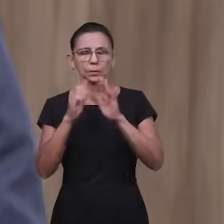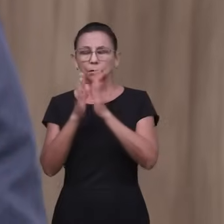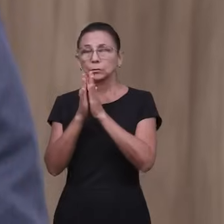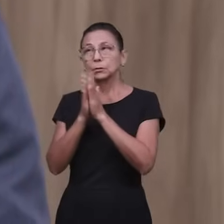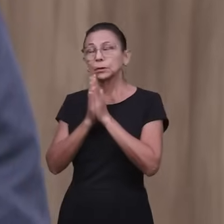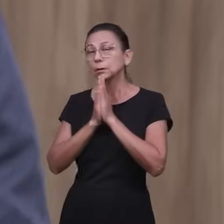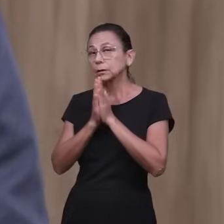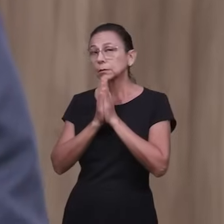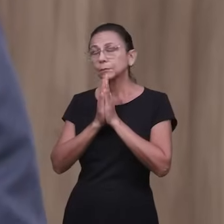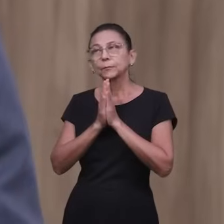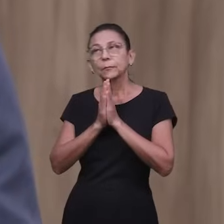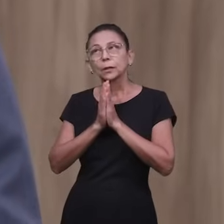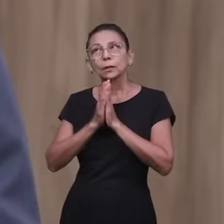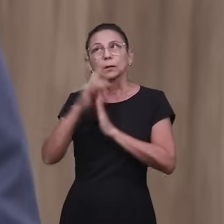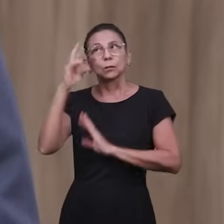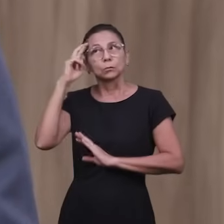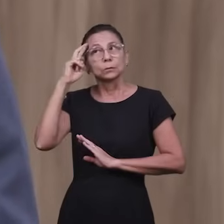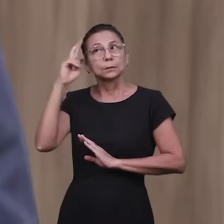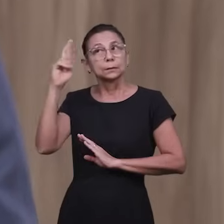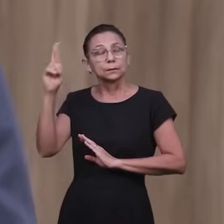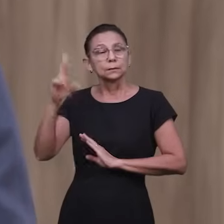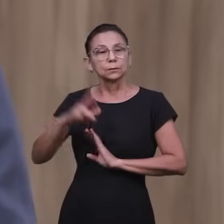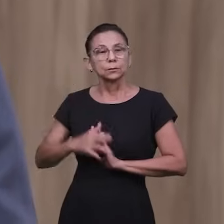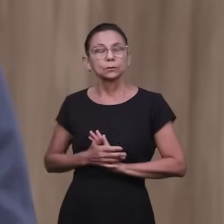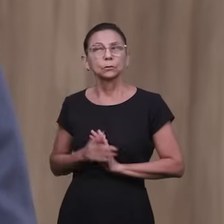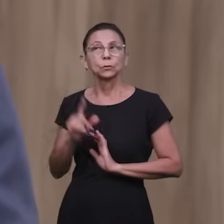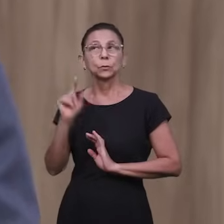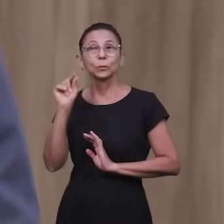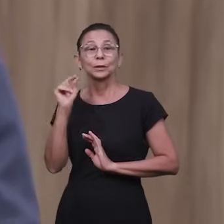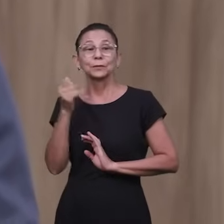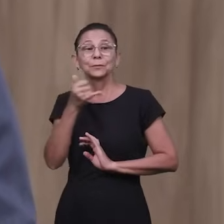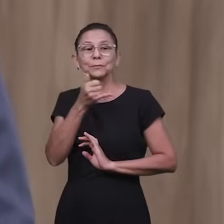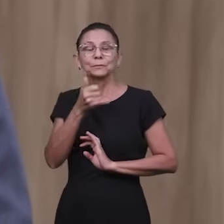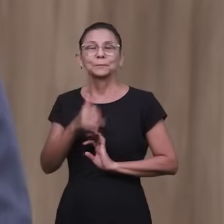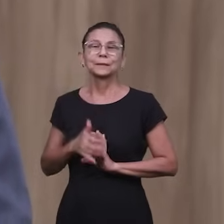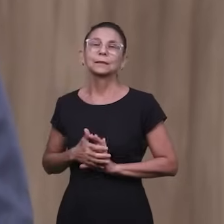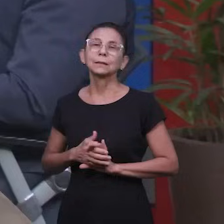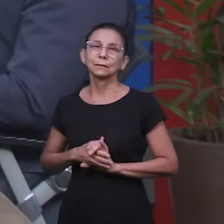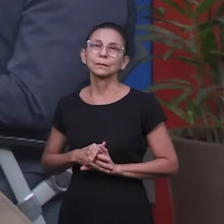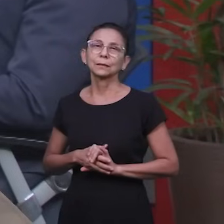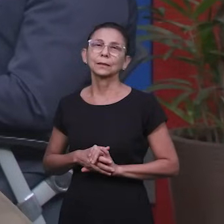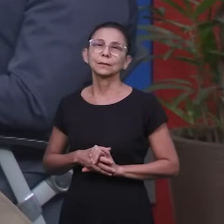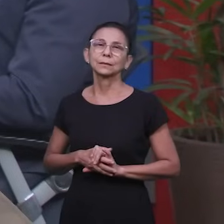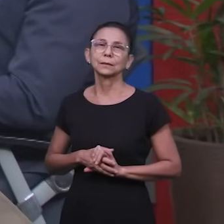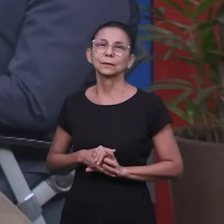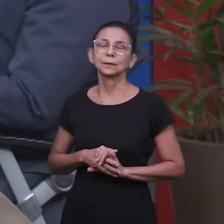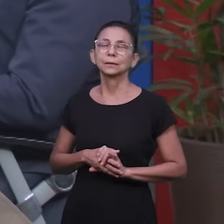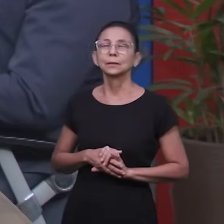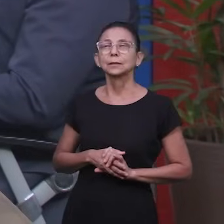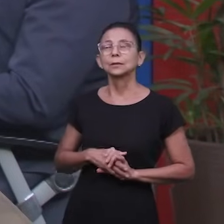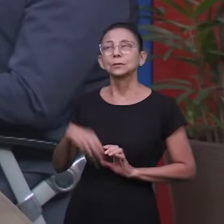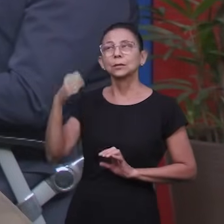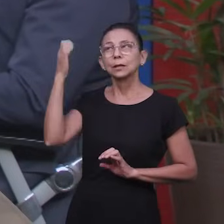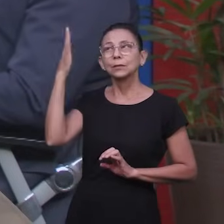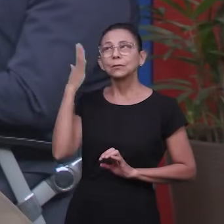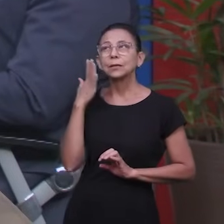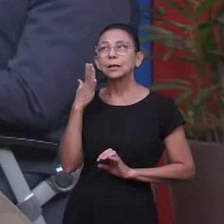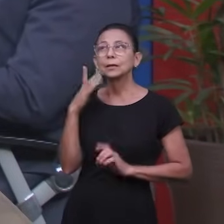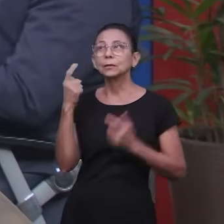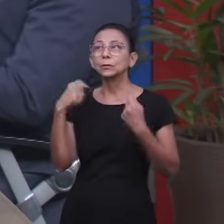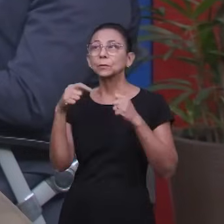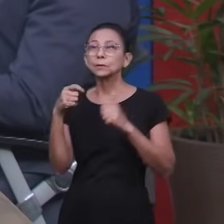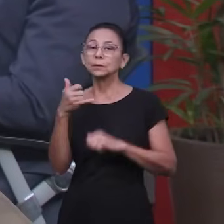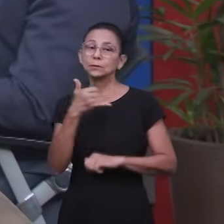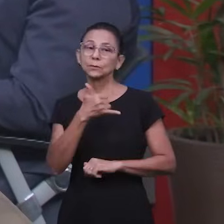pessoa está precisando de uma palavra. E quando nós oramos ali, o Senhor nos conduz através da